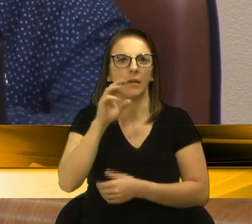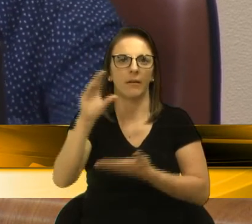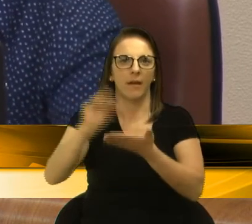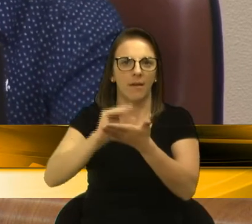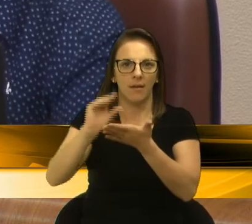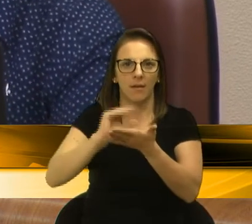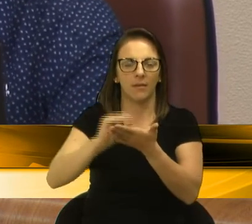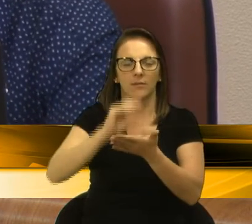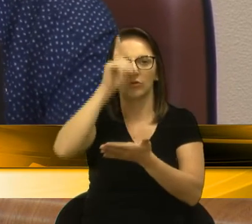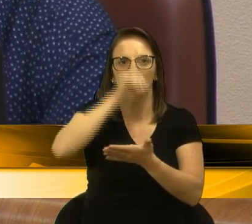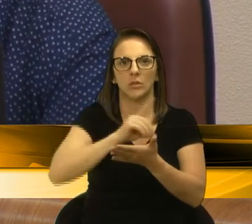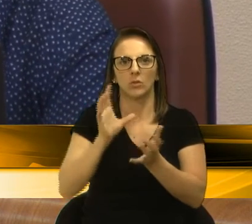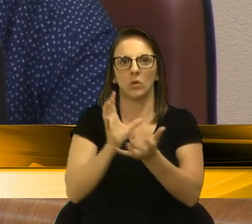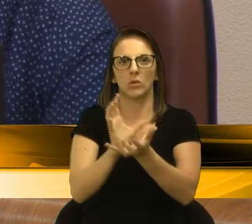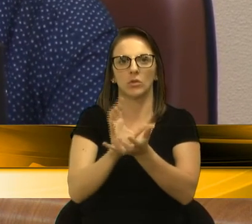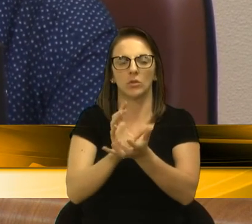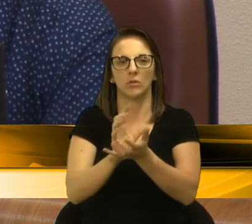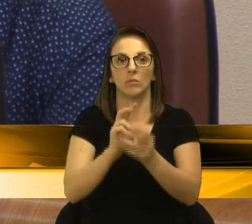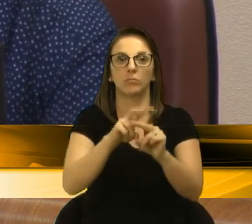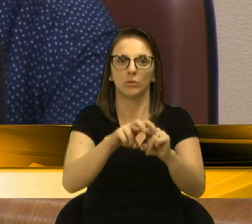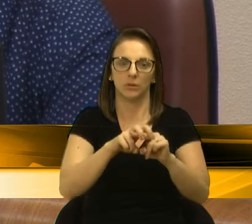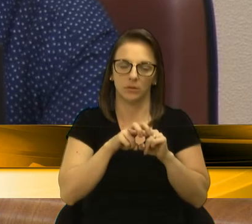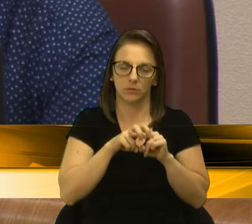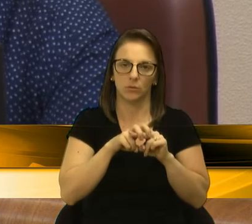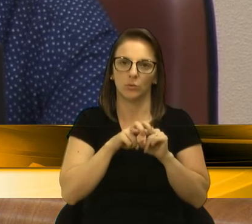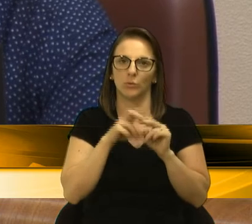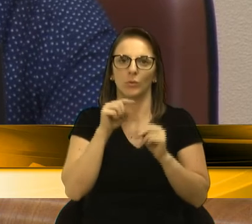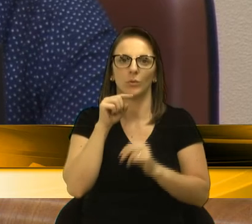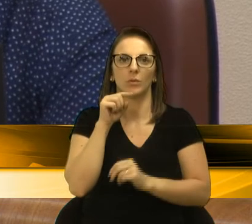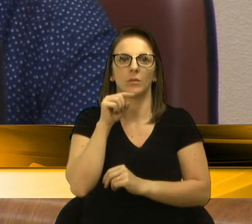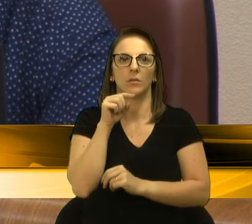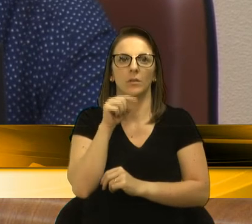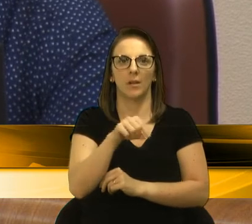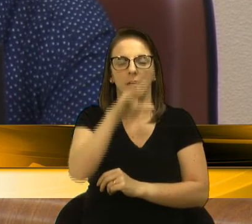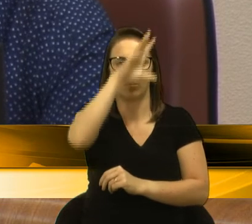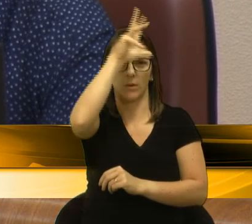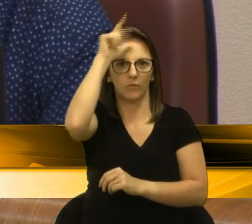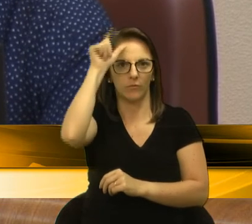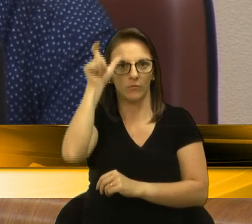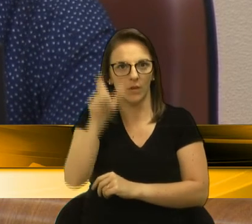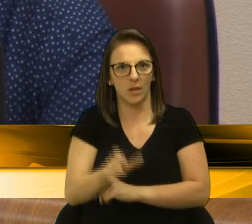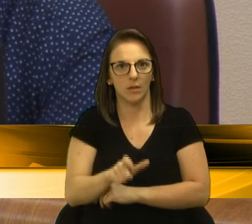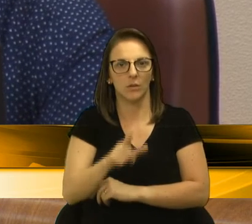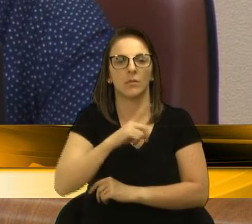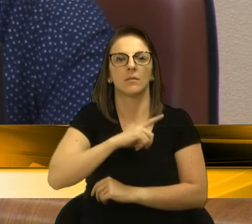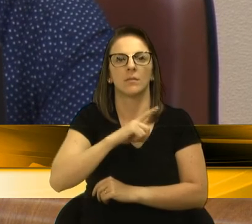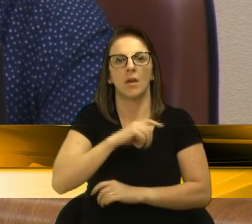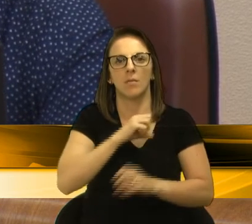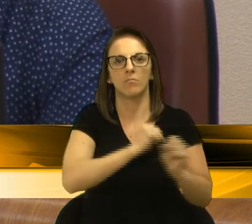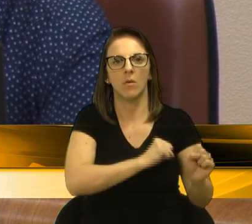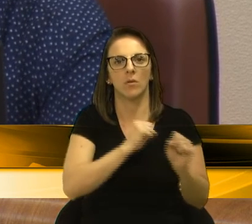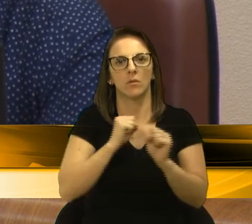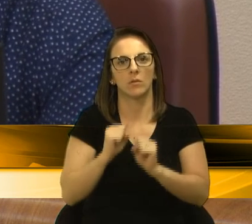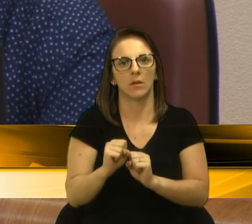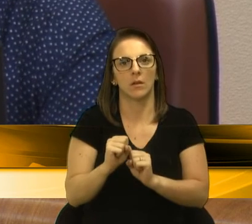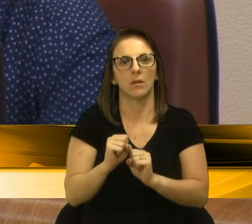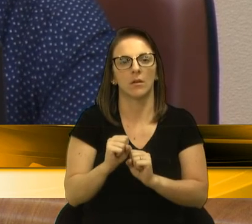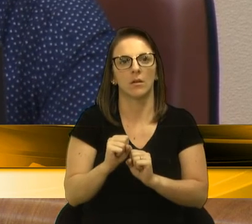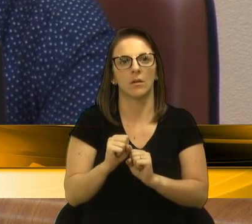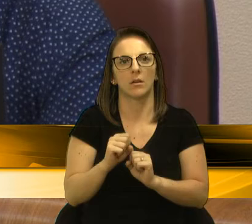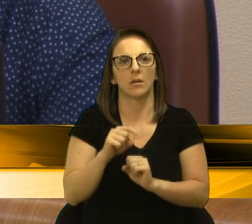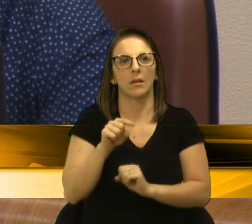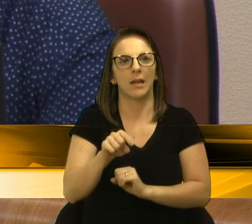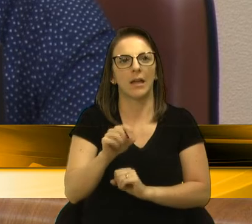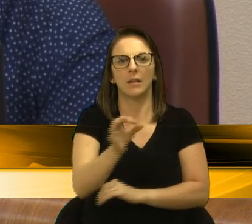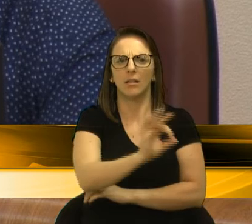Inegavelmente, e no sentido mais amplo que se pode dar, o prefeito exerce ao poderes de quem não é dono, de